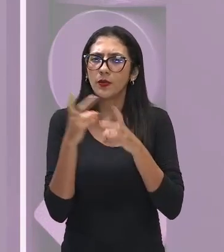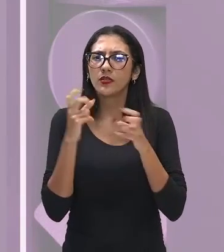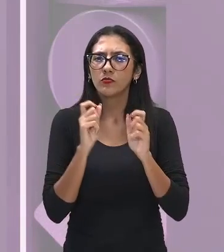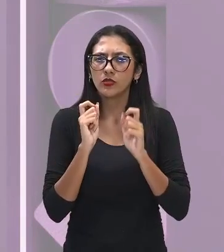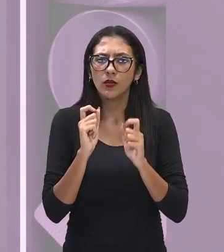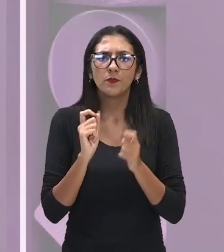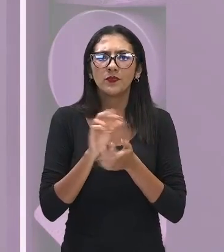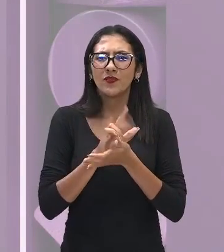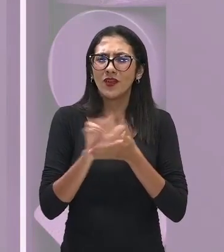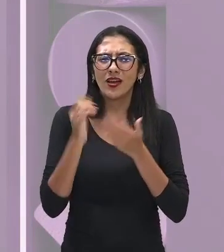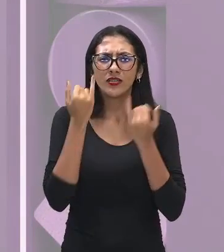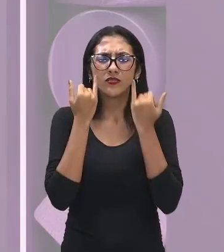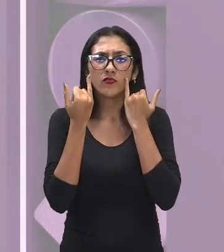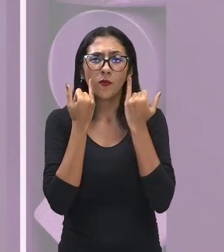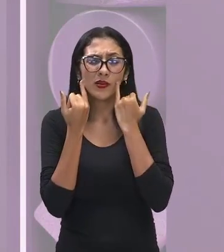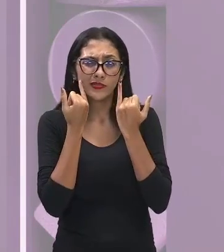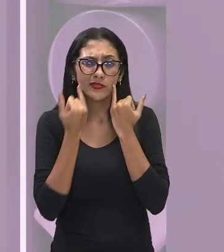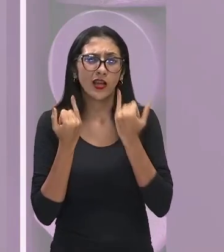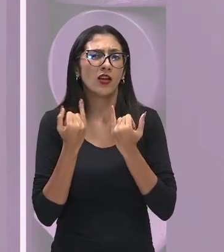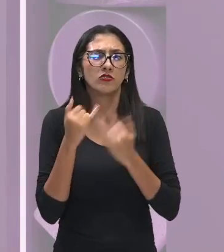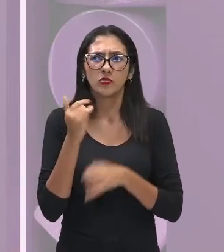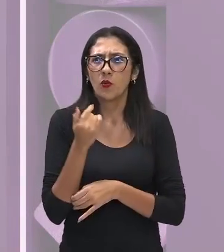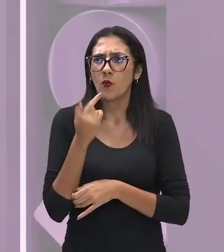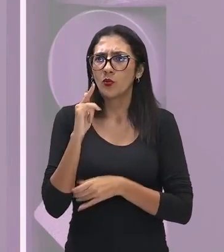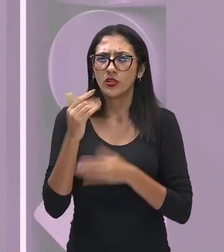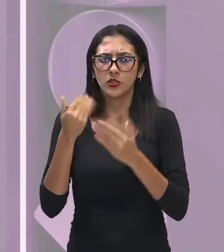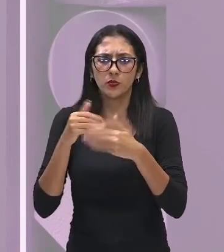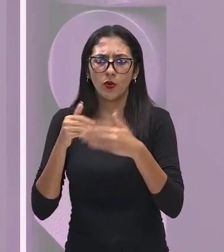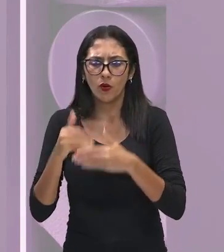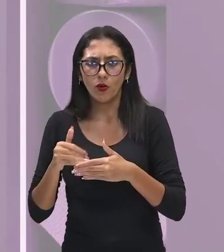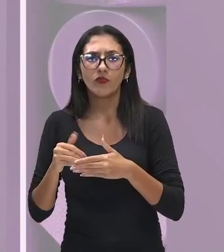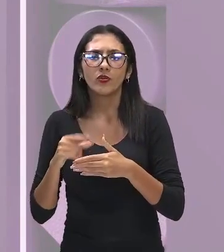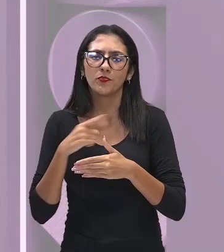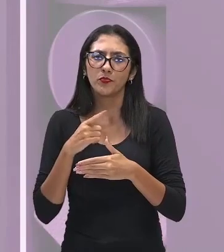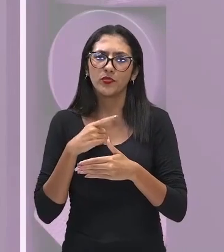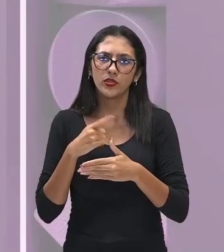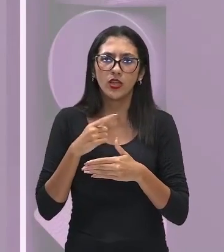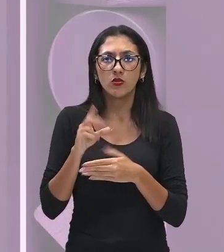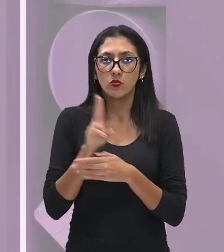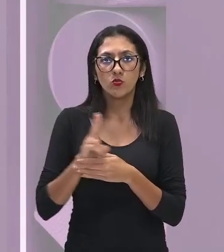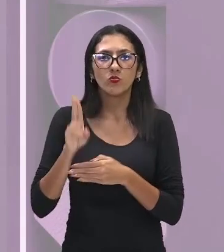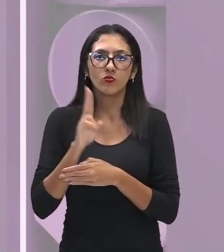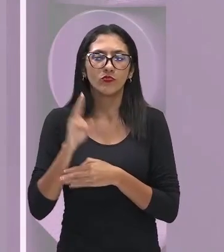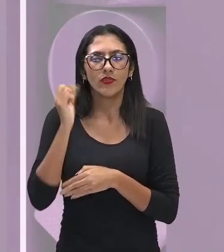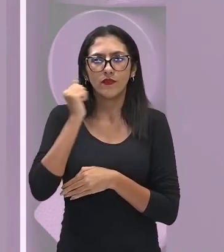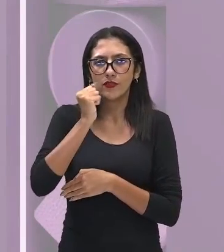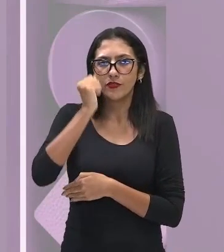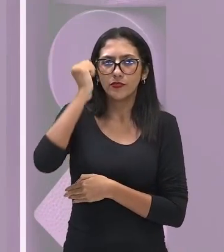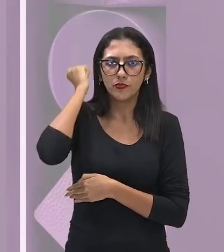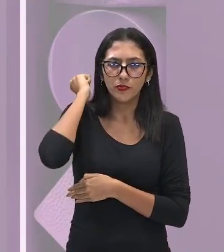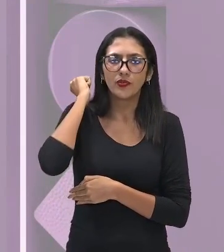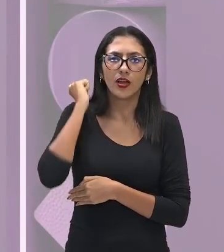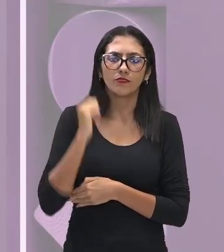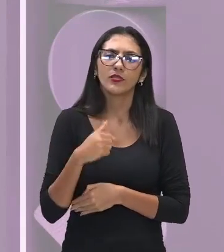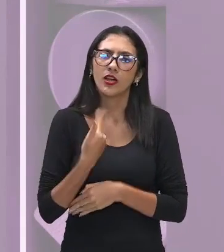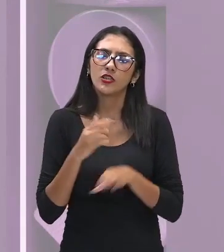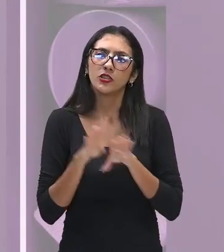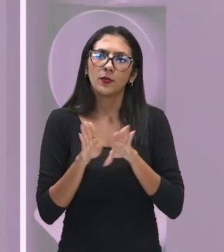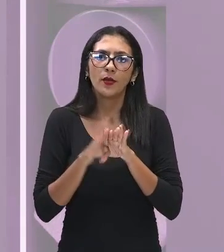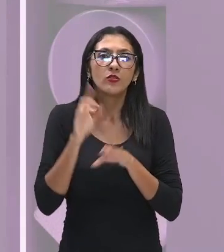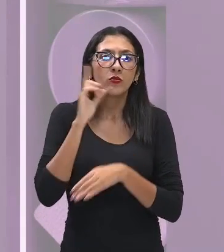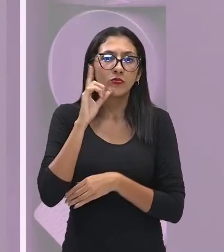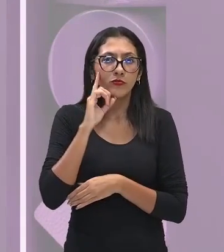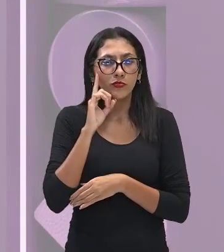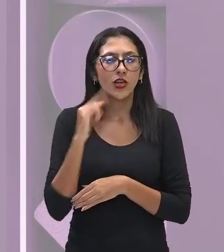que foram tiradas de bancas nacionais, fazem parte das avaliações externas, que estão presentes no nosso dia a dia, né,